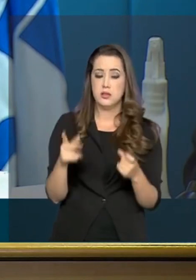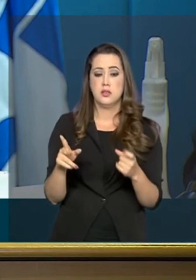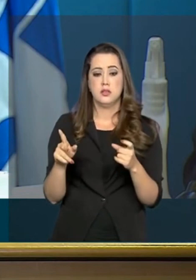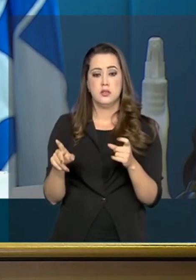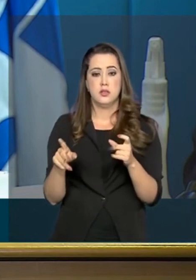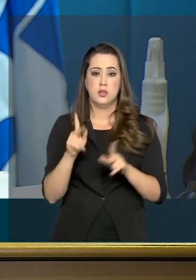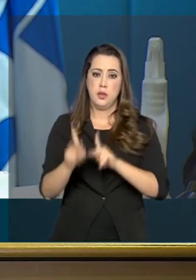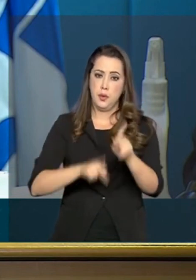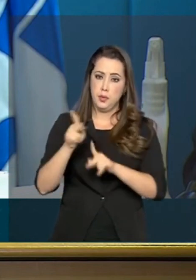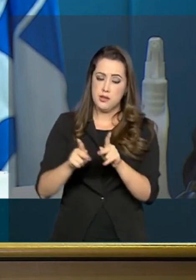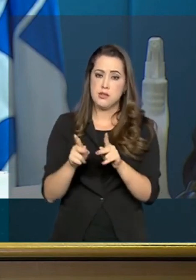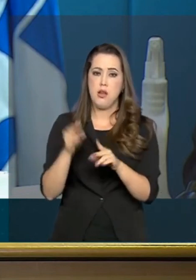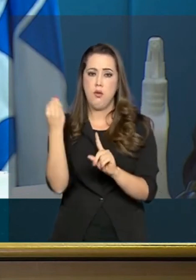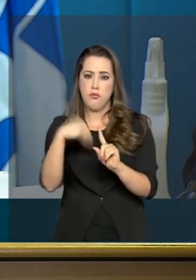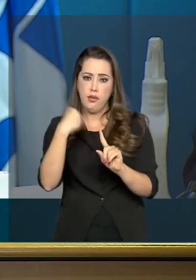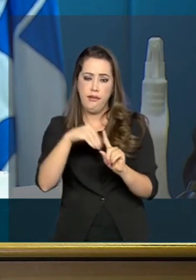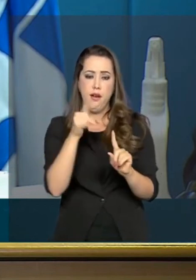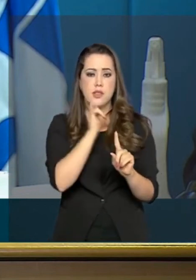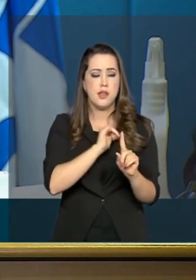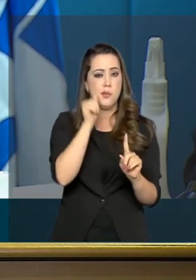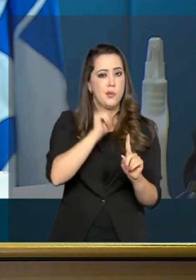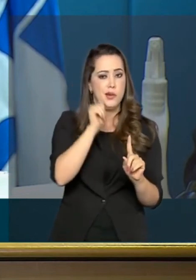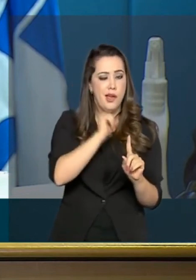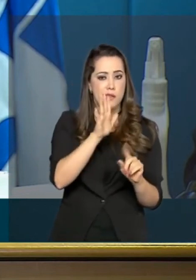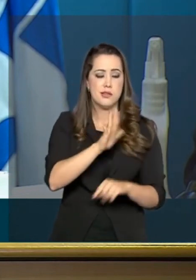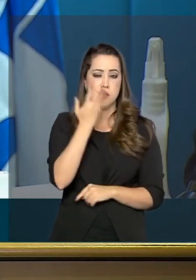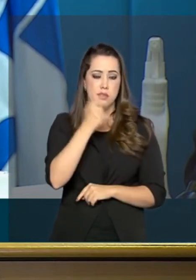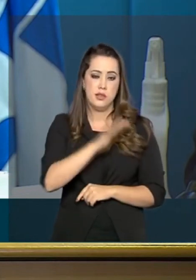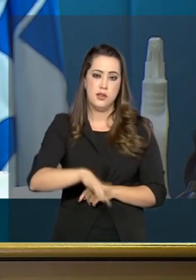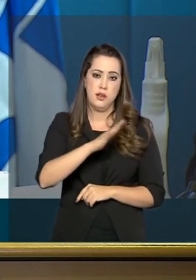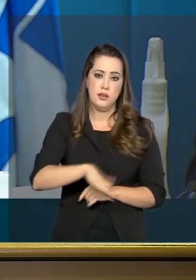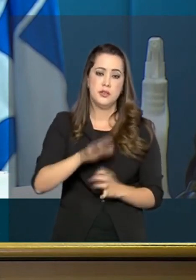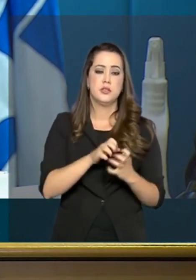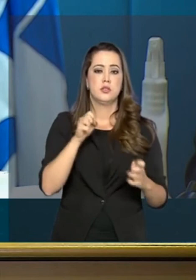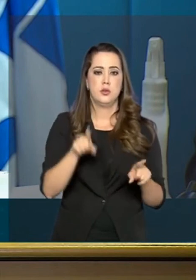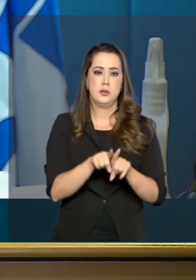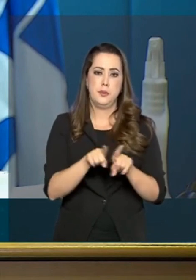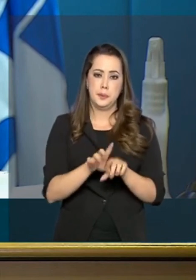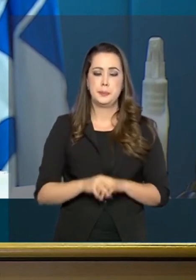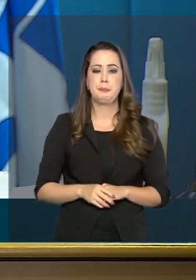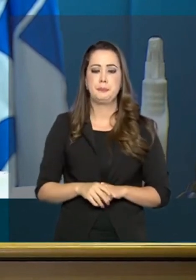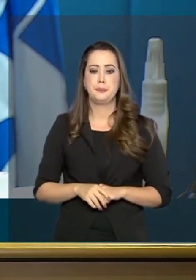contra populações vulneráveis, como mulheres e crianças e idosos. Obrigada.